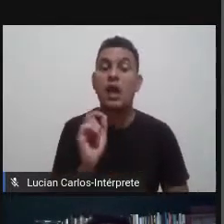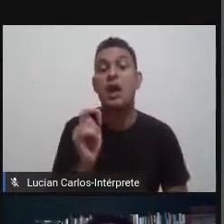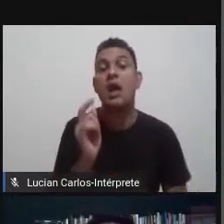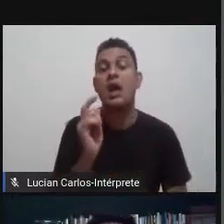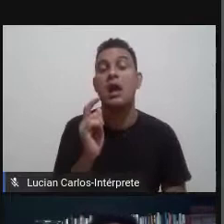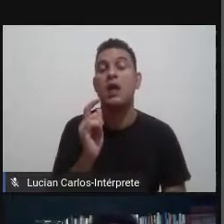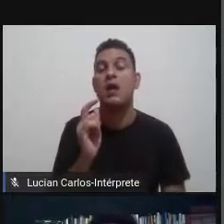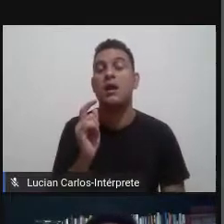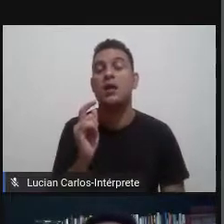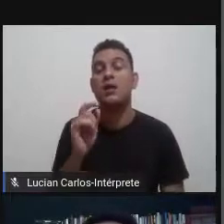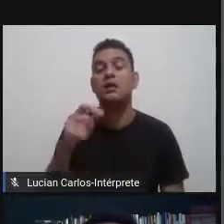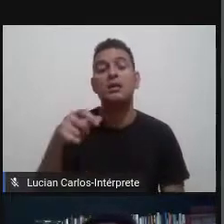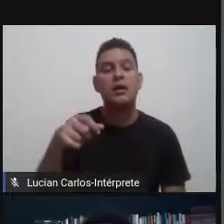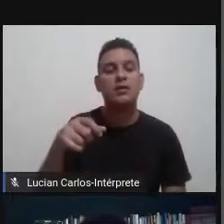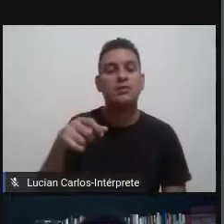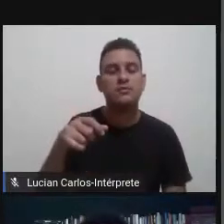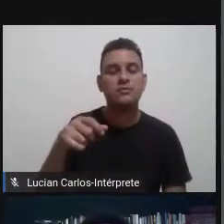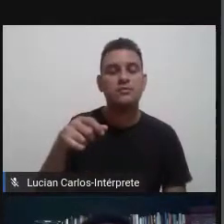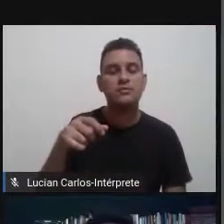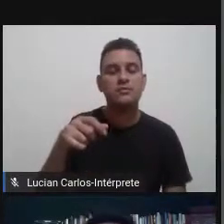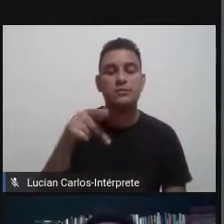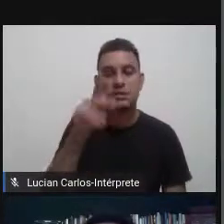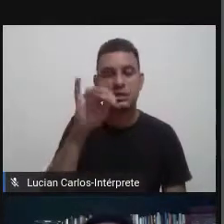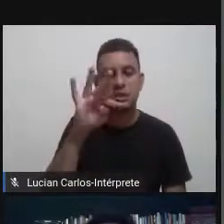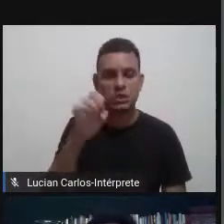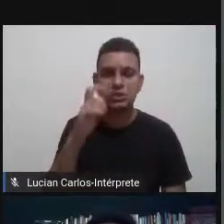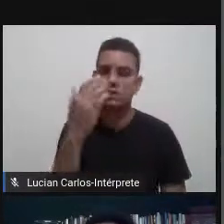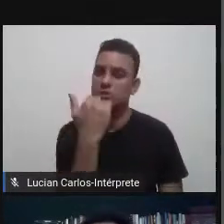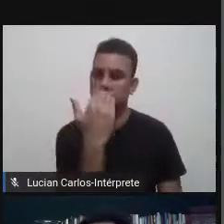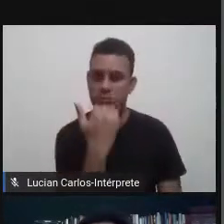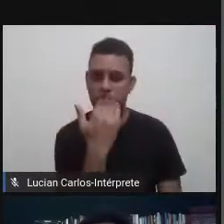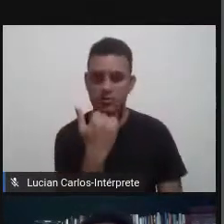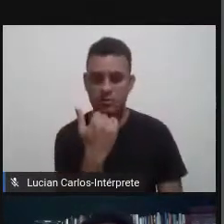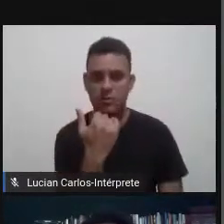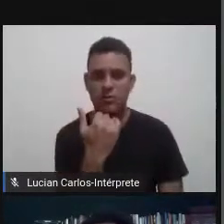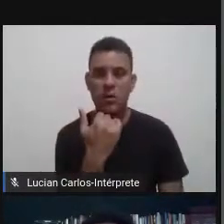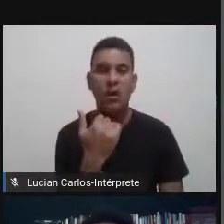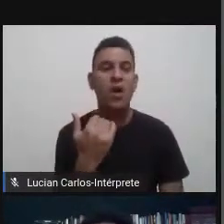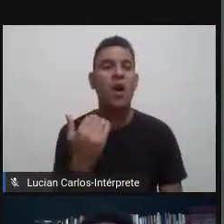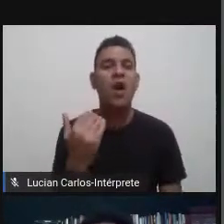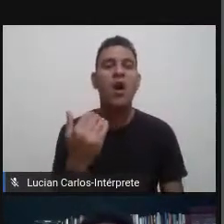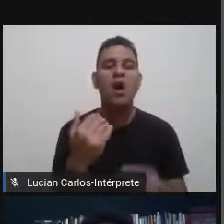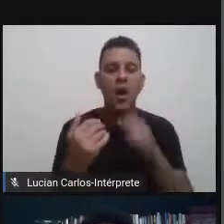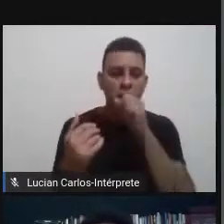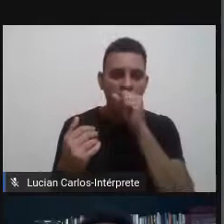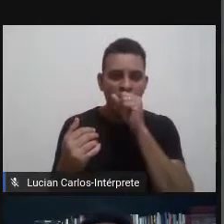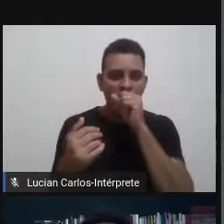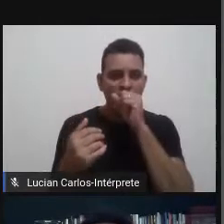alimentação, para que nós pudéssemos acessar esses alunos. E aí nós colocamos recado na rádio